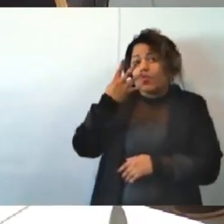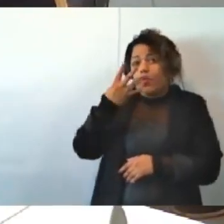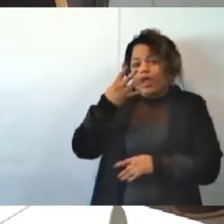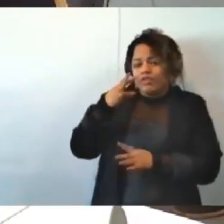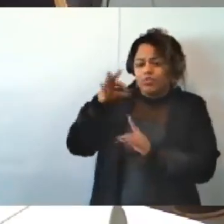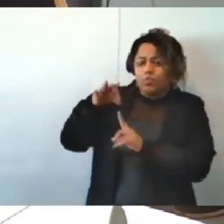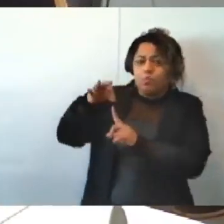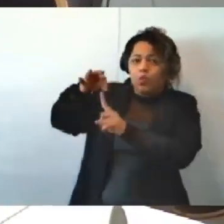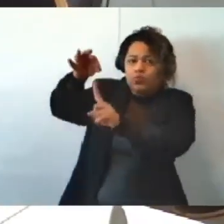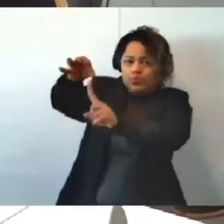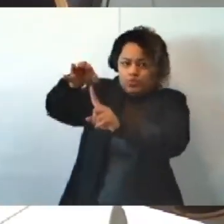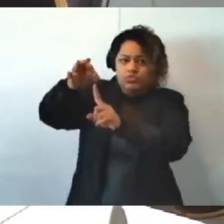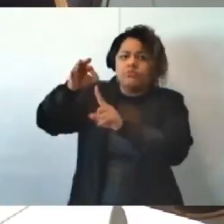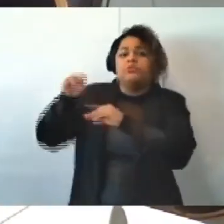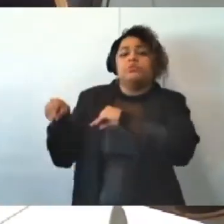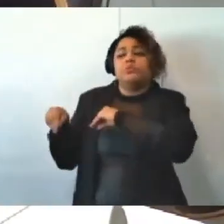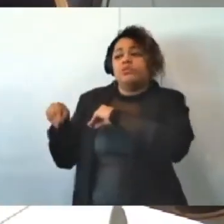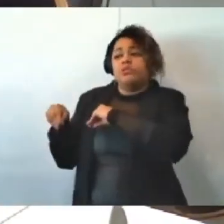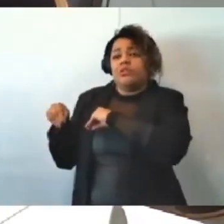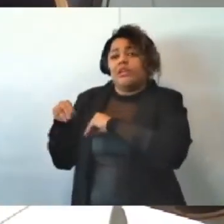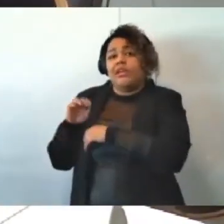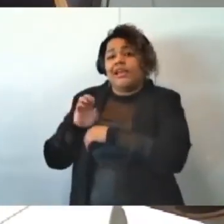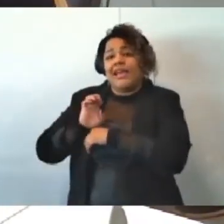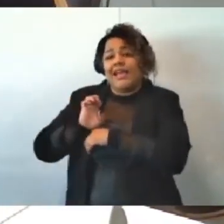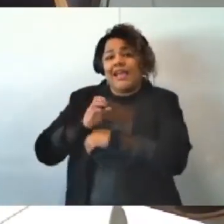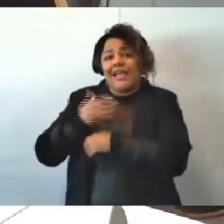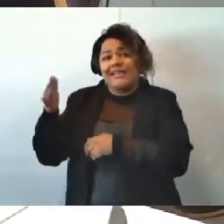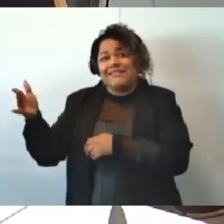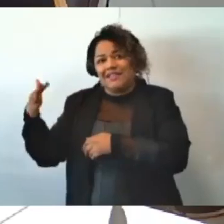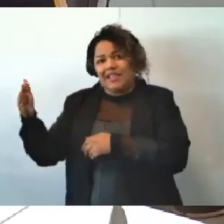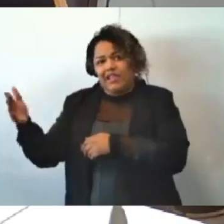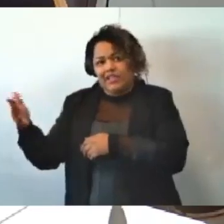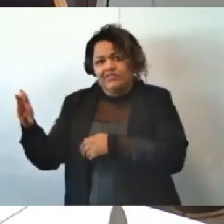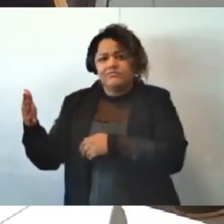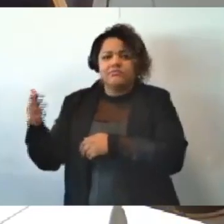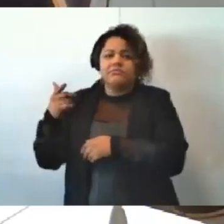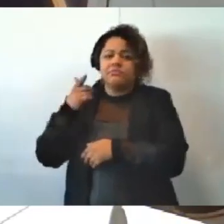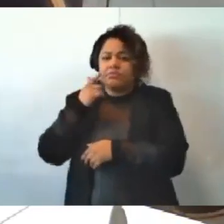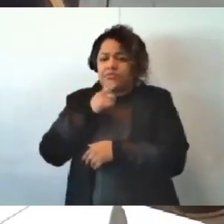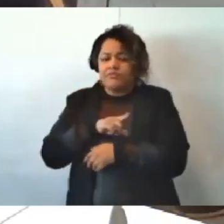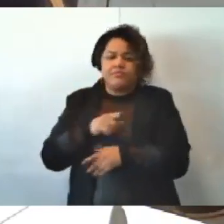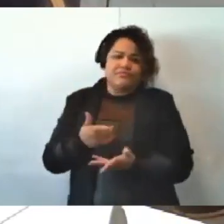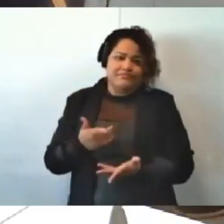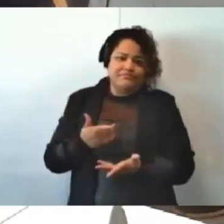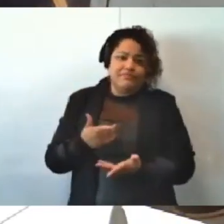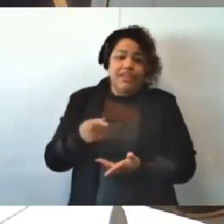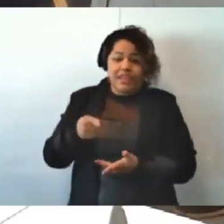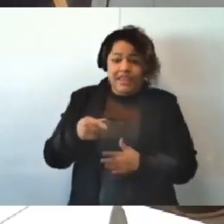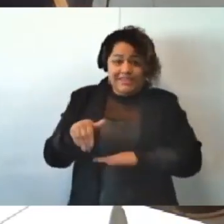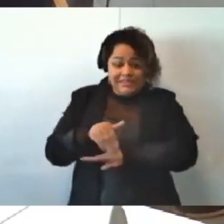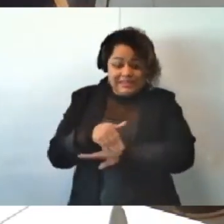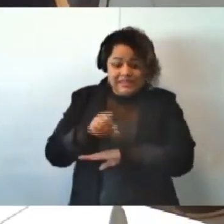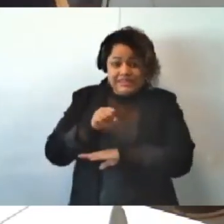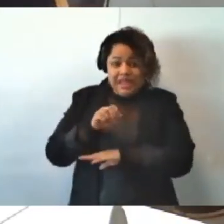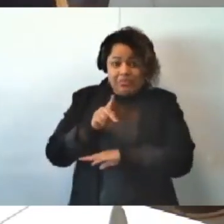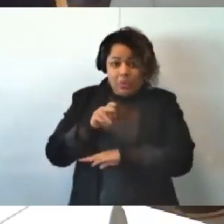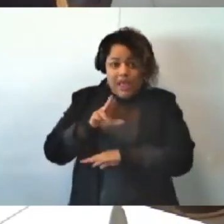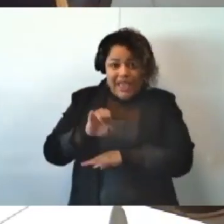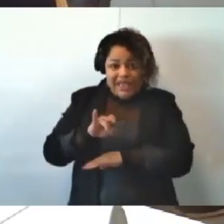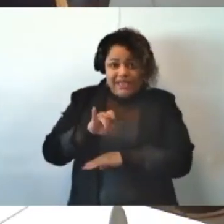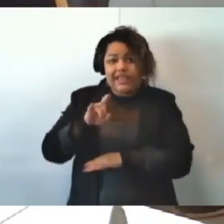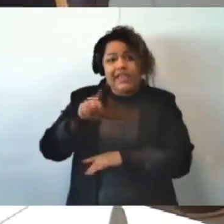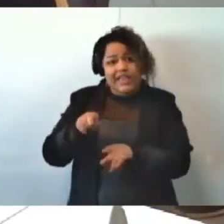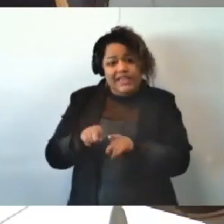da rua Sapucaí, temos acesso a diversas escolas e faculdades próximas. São mais ou menos